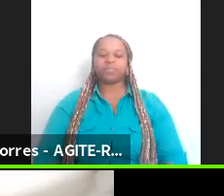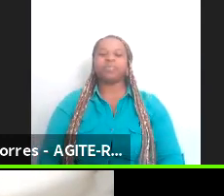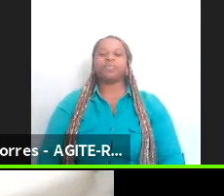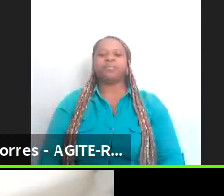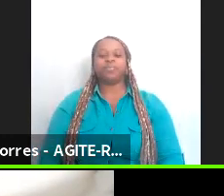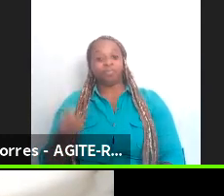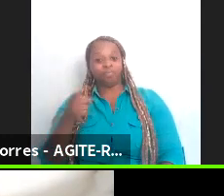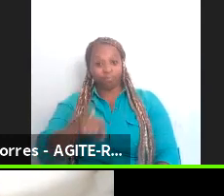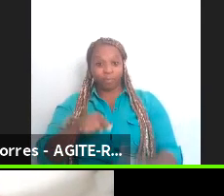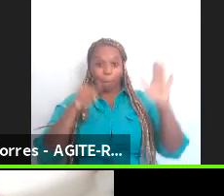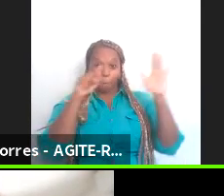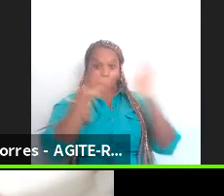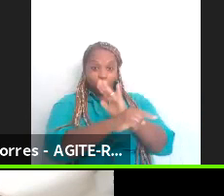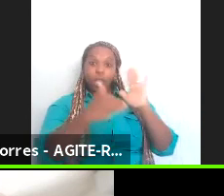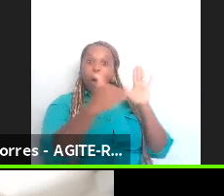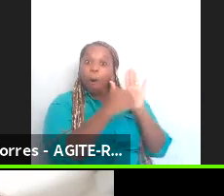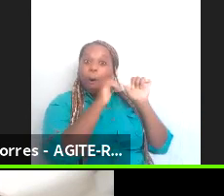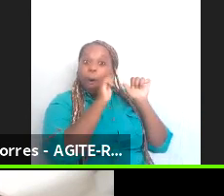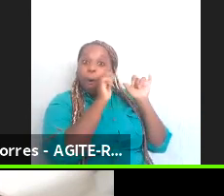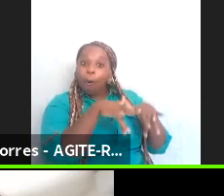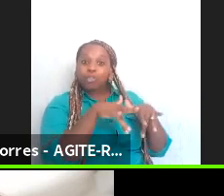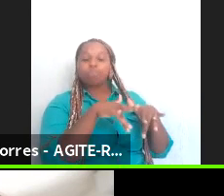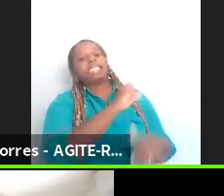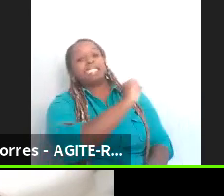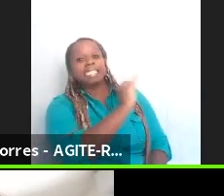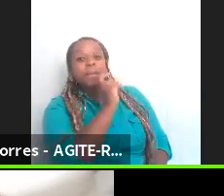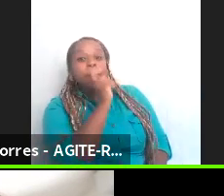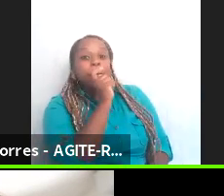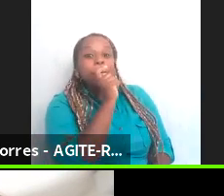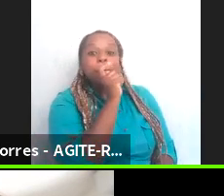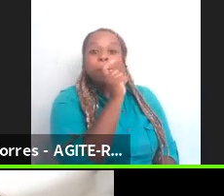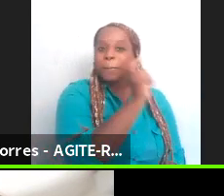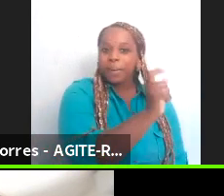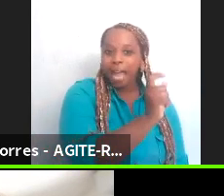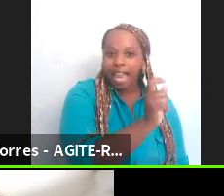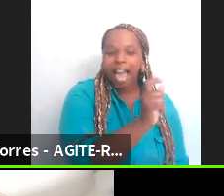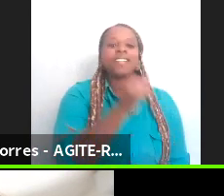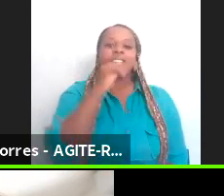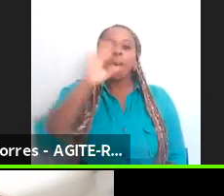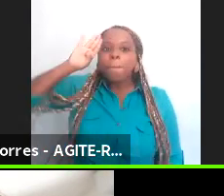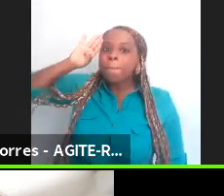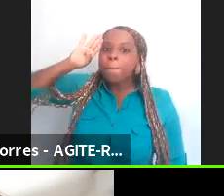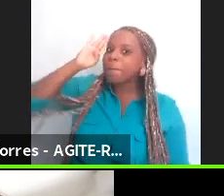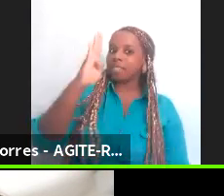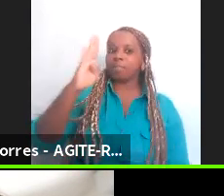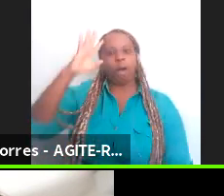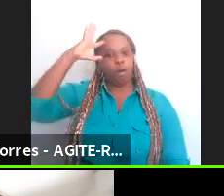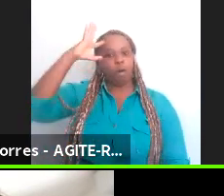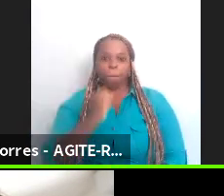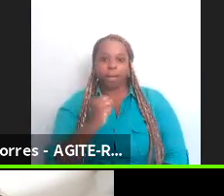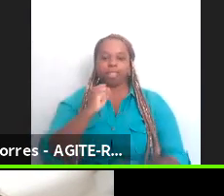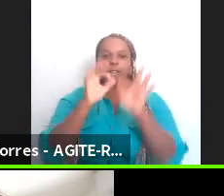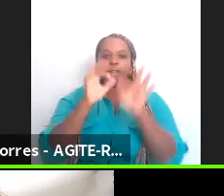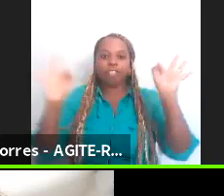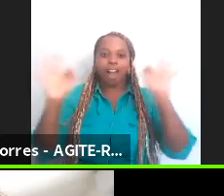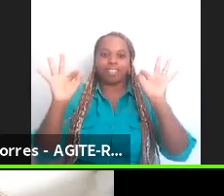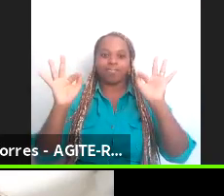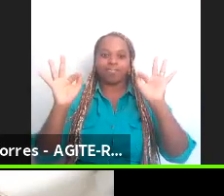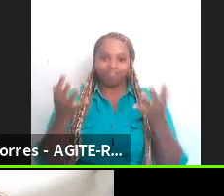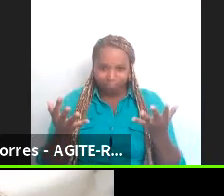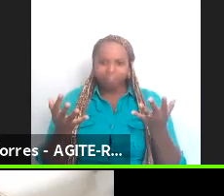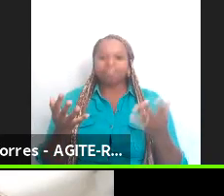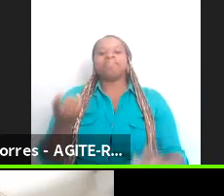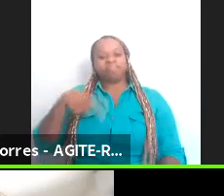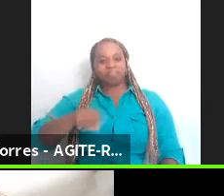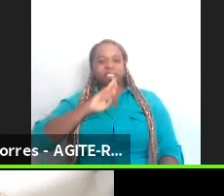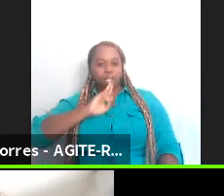último momento, é: e se essa palavra for essencial para o entendimento? Sem dúvida. Aí essa é